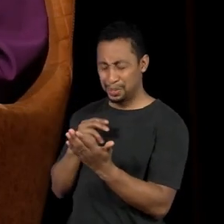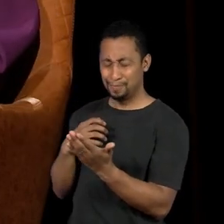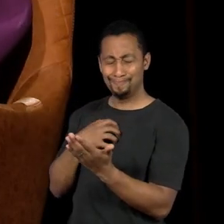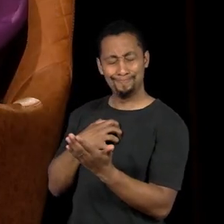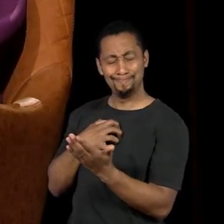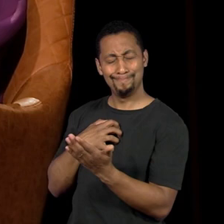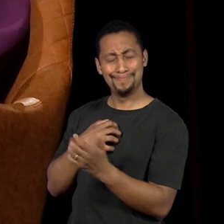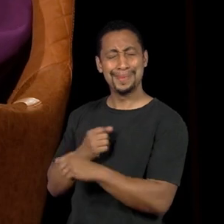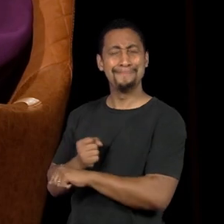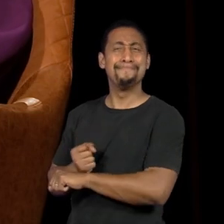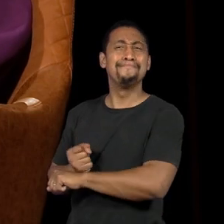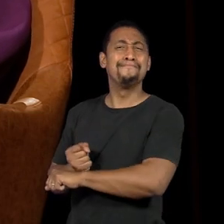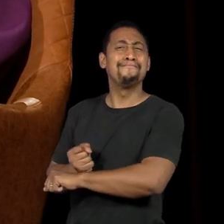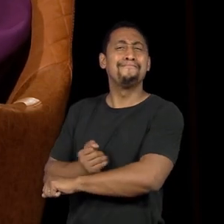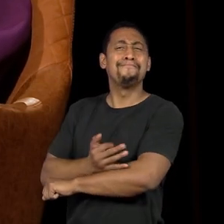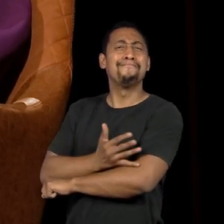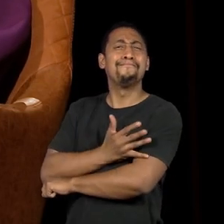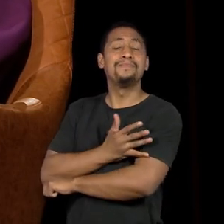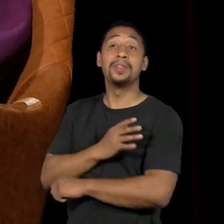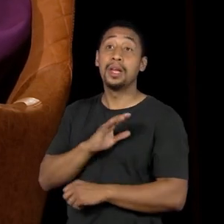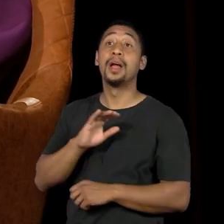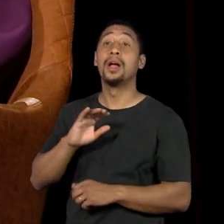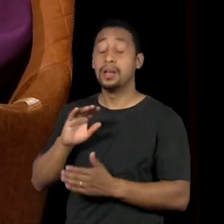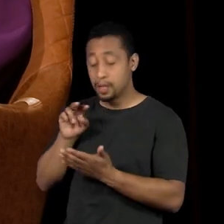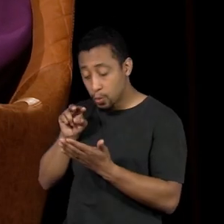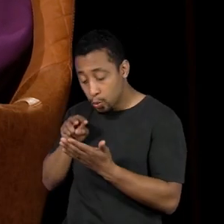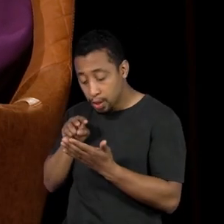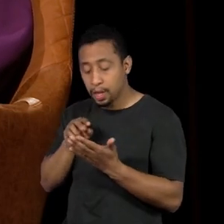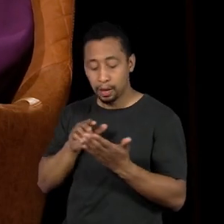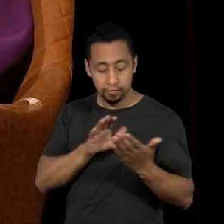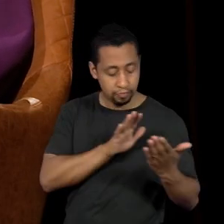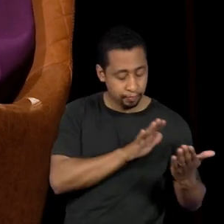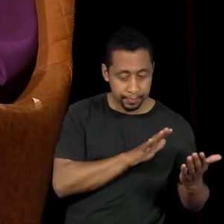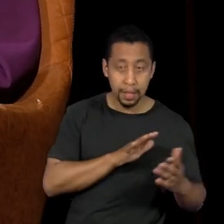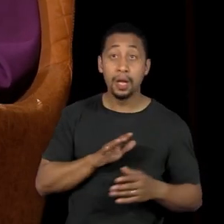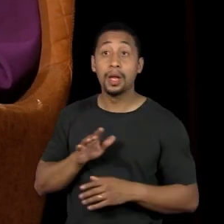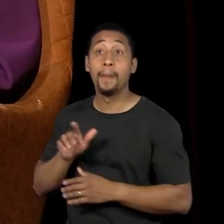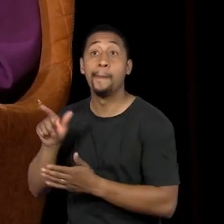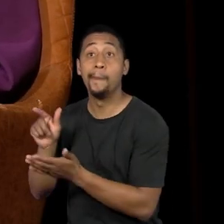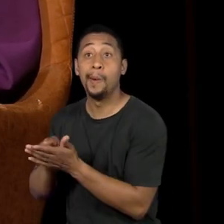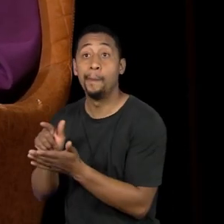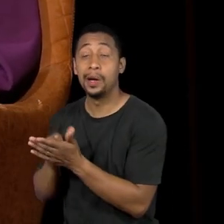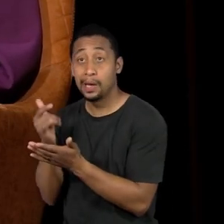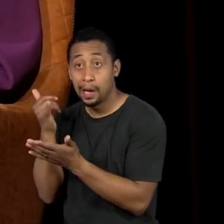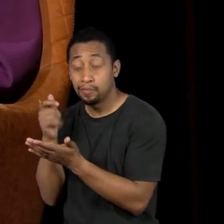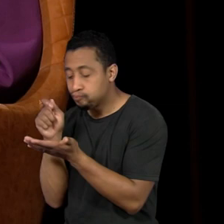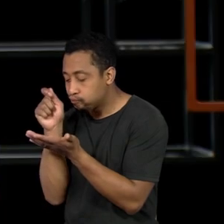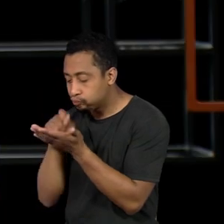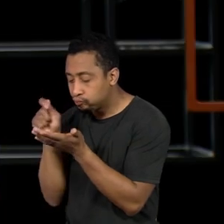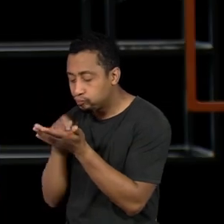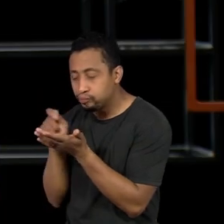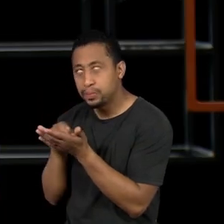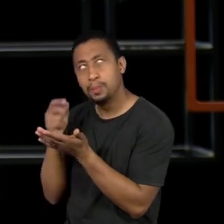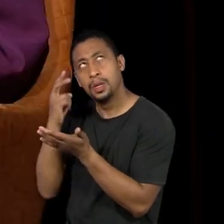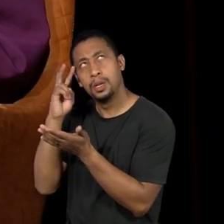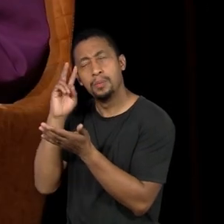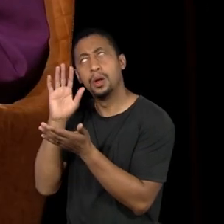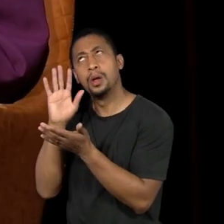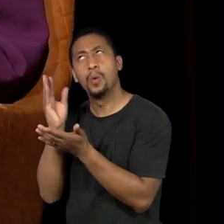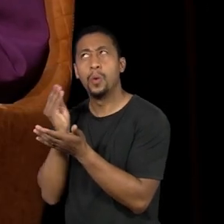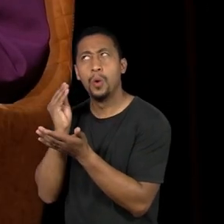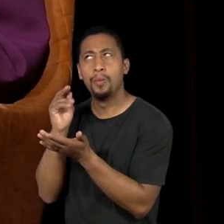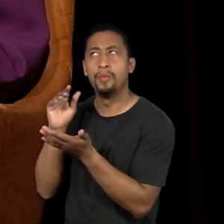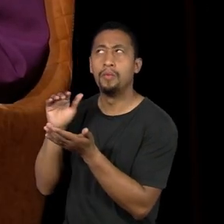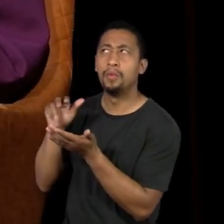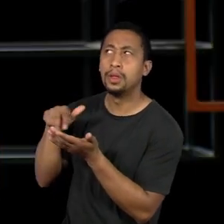dança. E anotava, eu tenho um livro, né? No livro meu eu anotava o que eu queria fazer. A